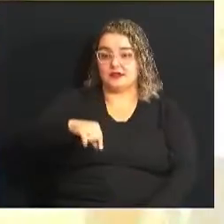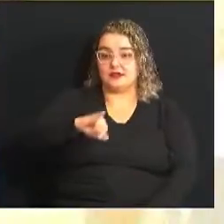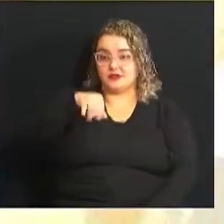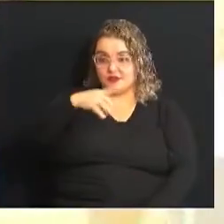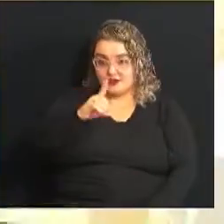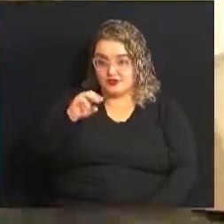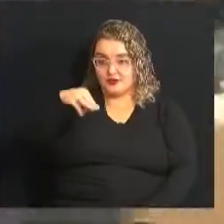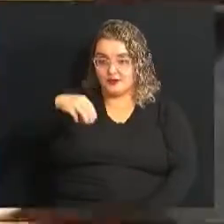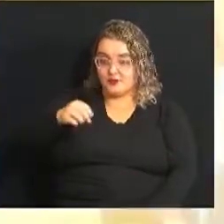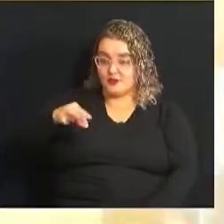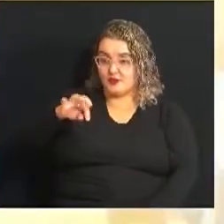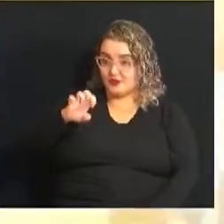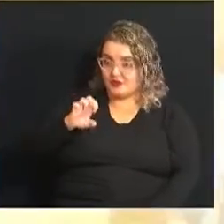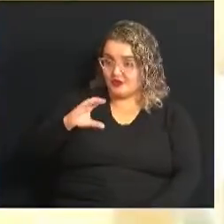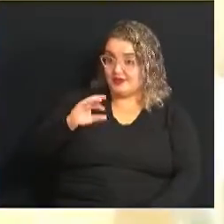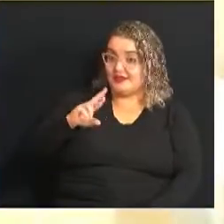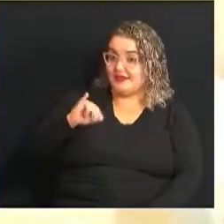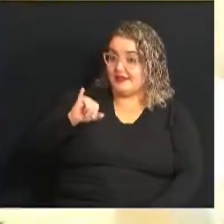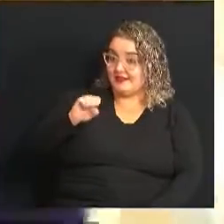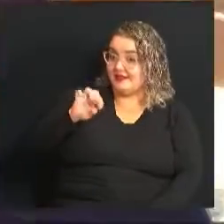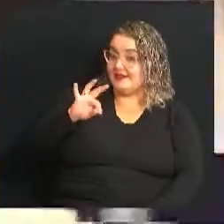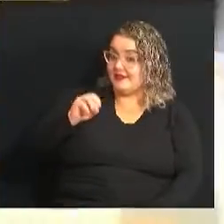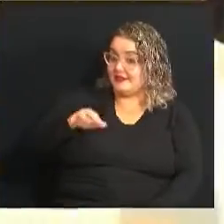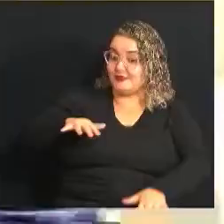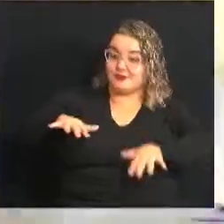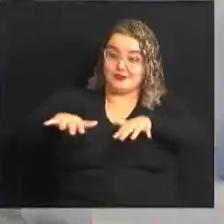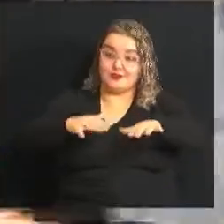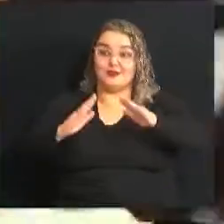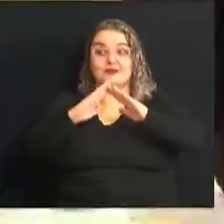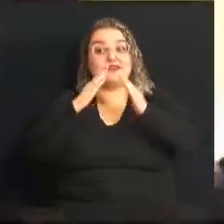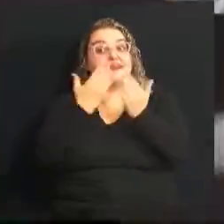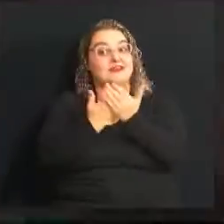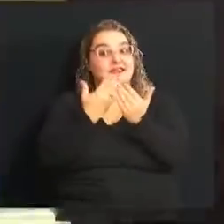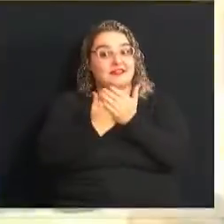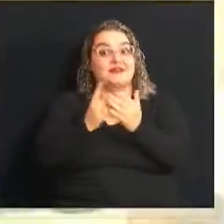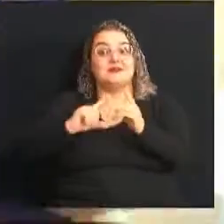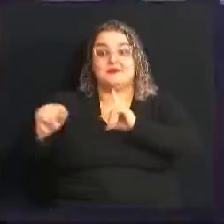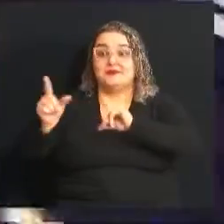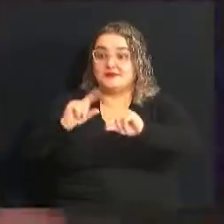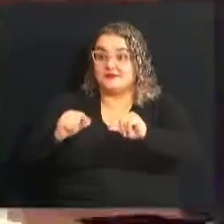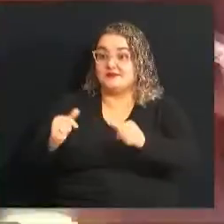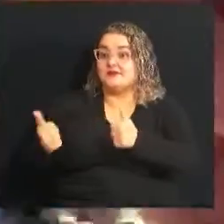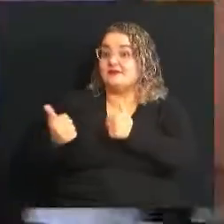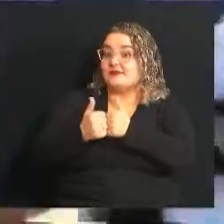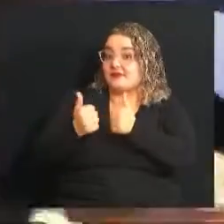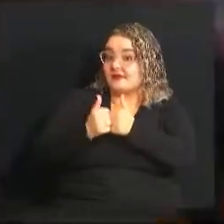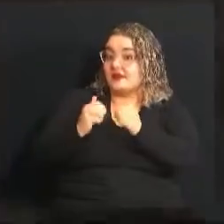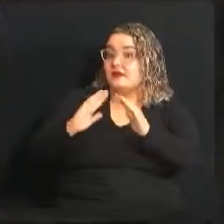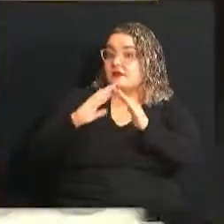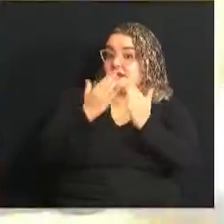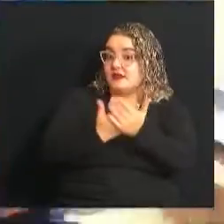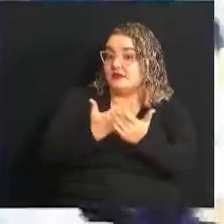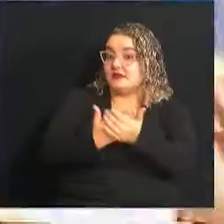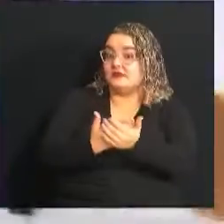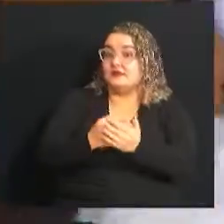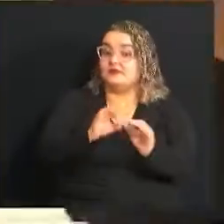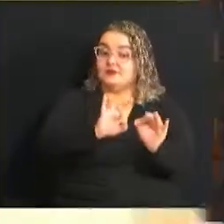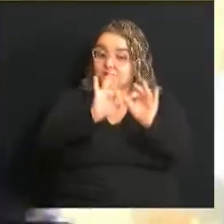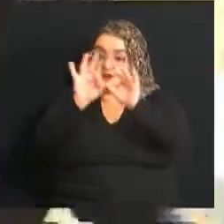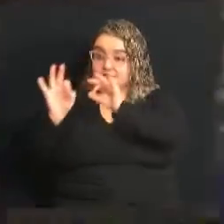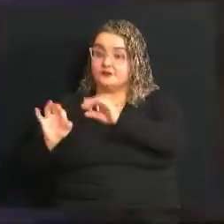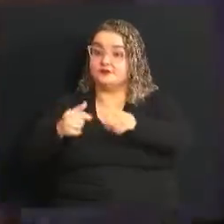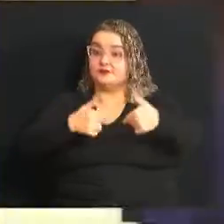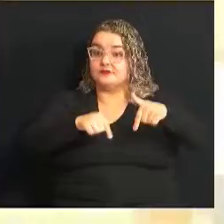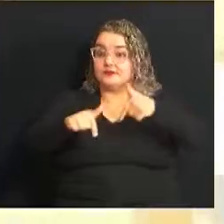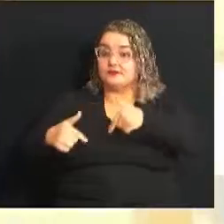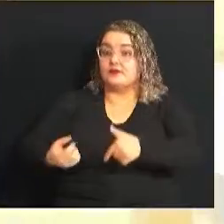Cristo. Vocês podem ver, está movimentado, saída de escola. E aqui ao lado da escola, nós estamos acompanhando o trabalho do